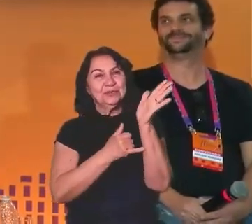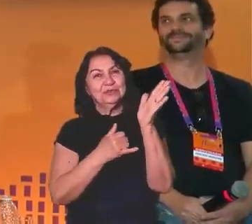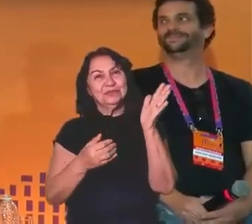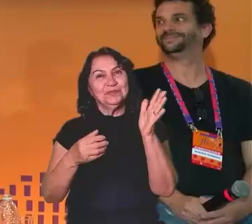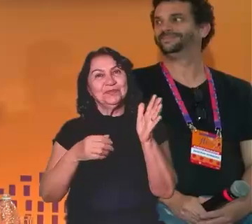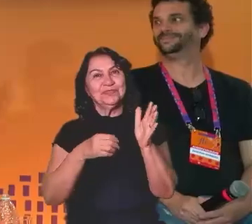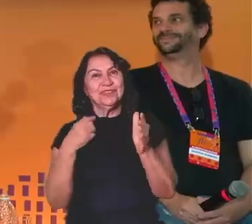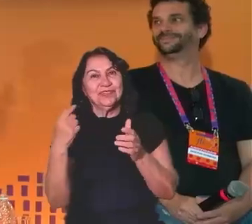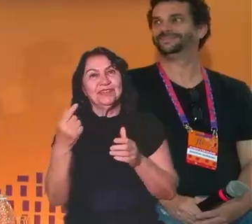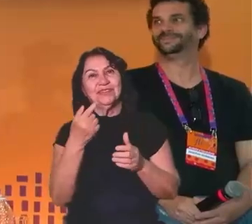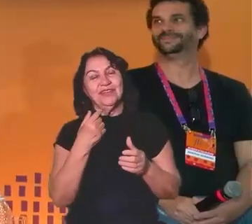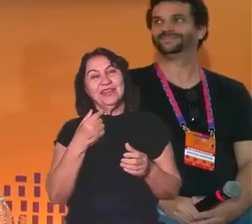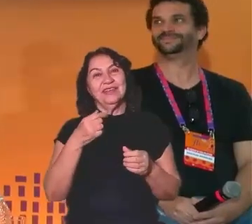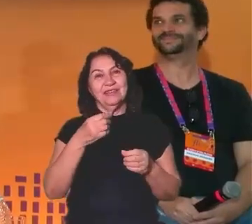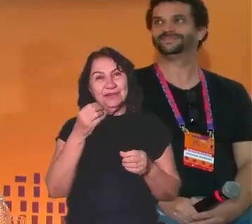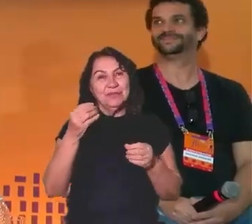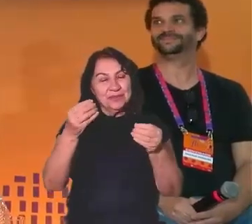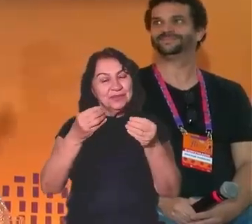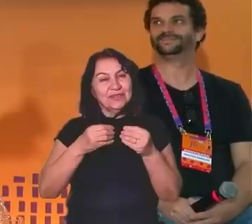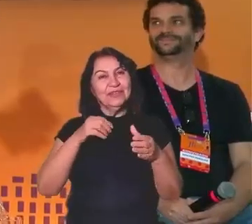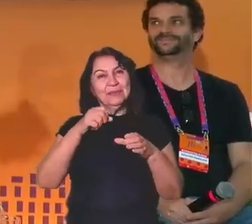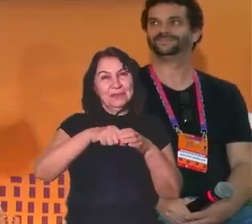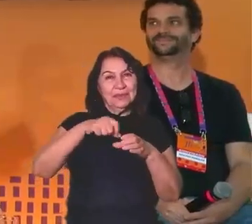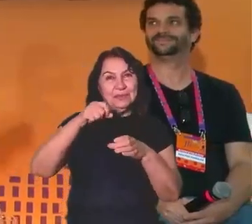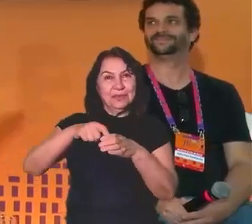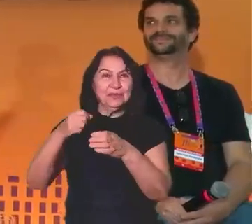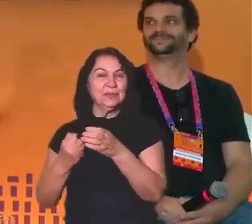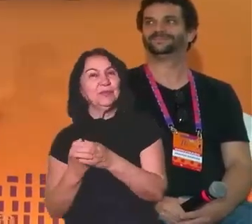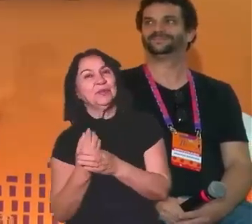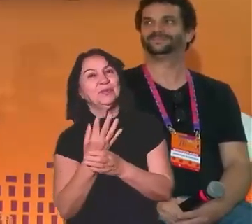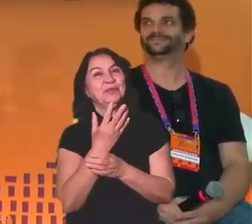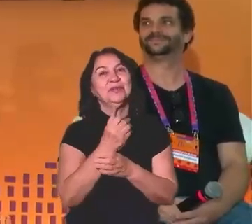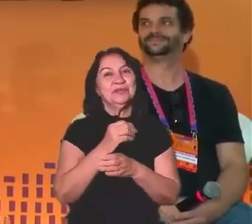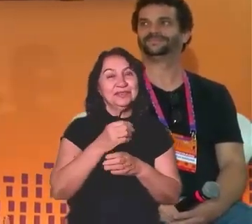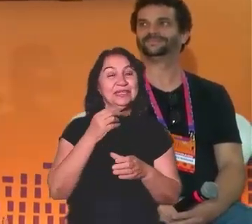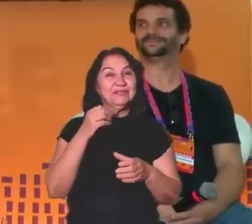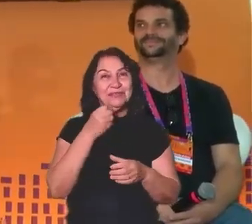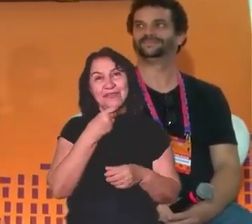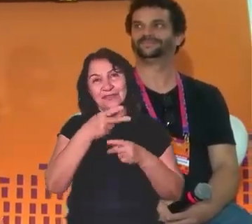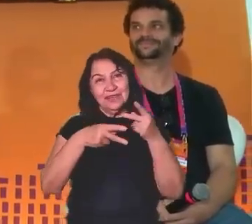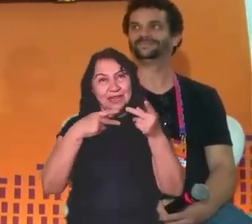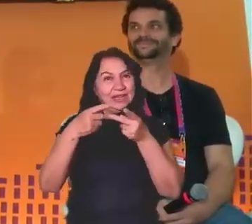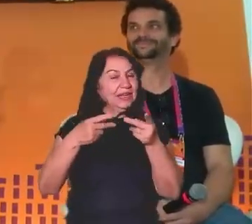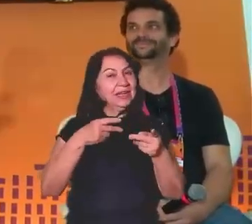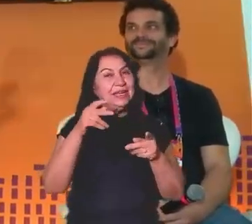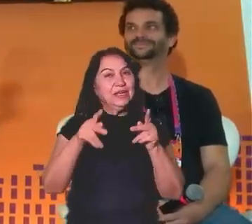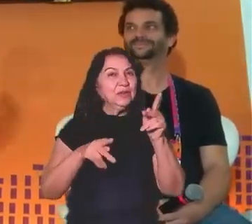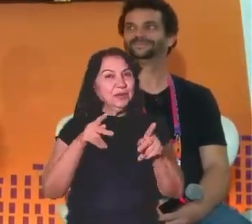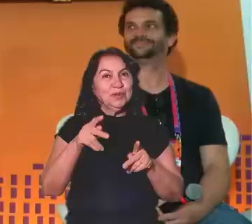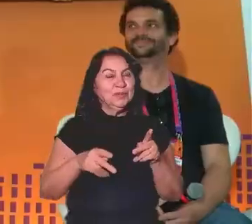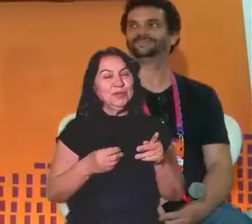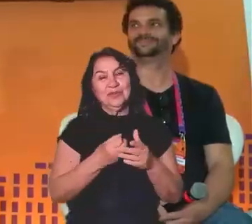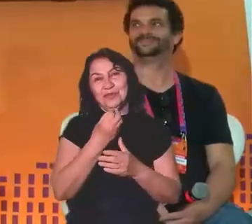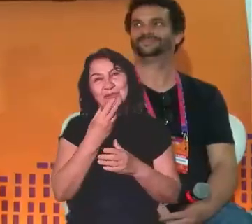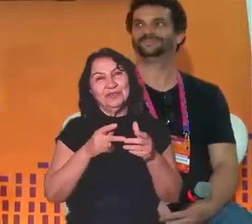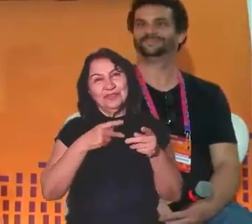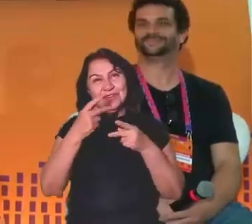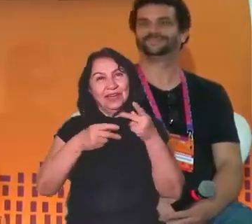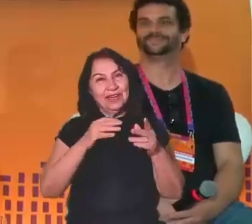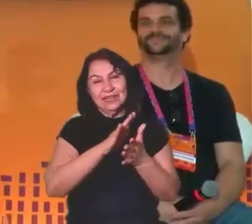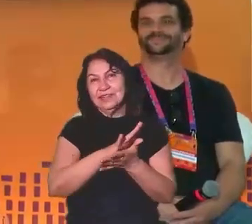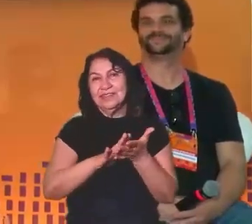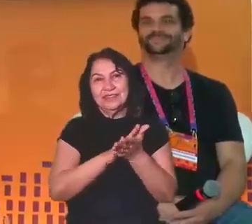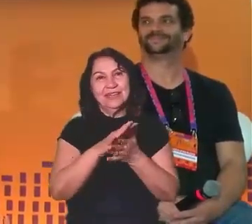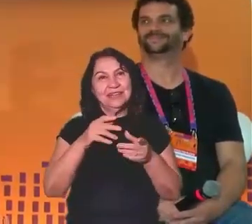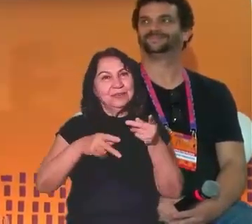vem, mesmo que o cara venha e mente, a gente planta semente, brota. Eu sei que quando eu for falar do povo, não vou falar simplesmente de nota. Vou